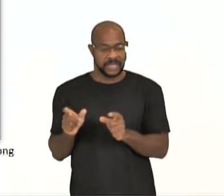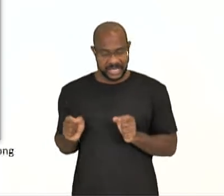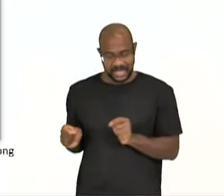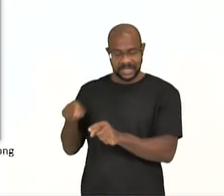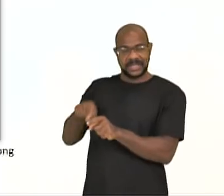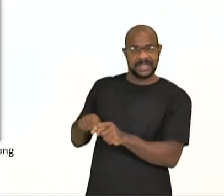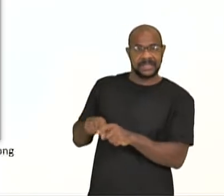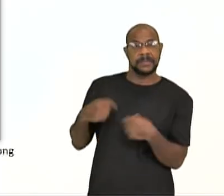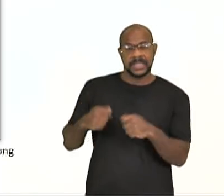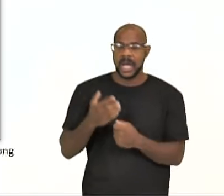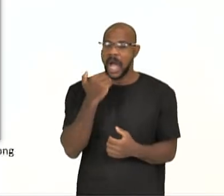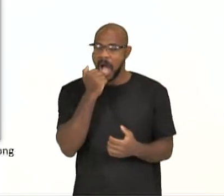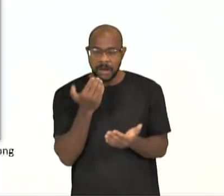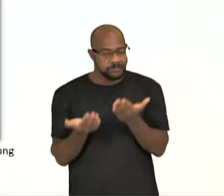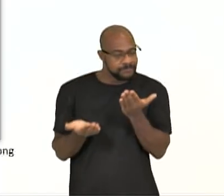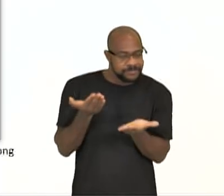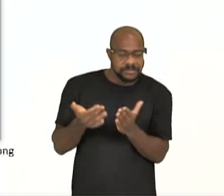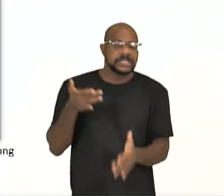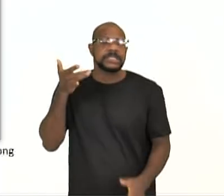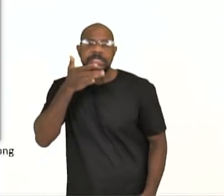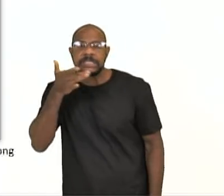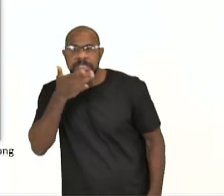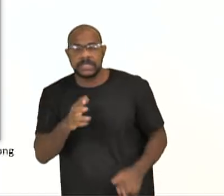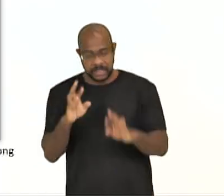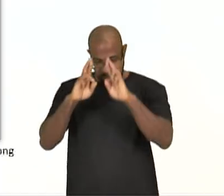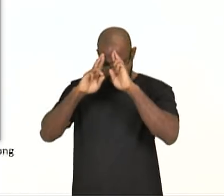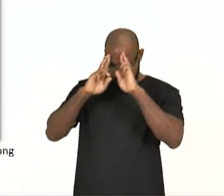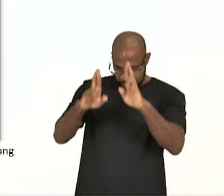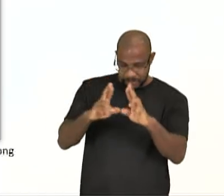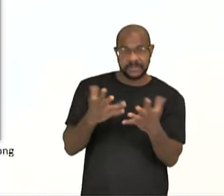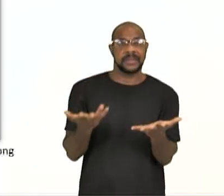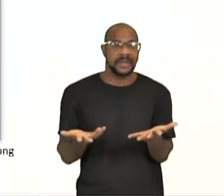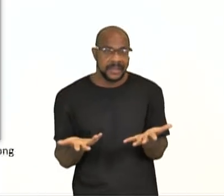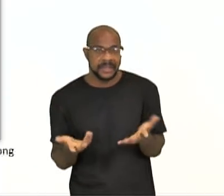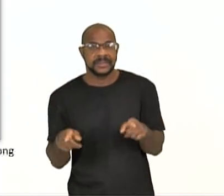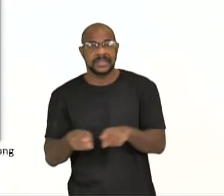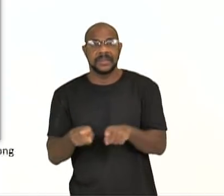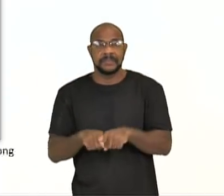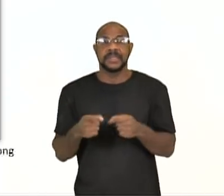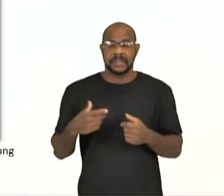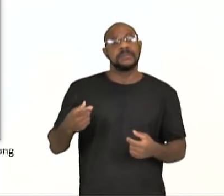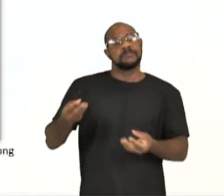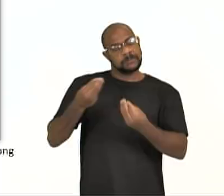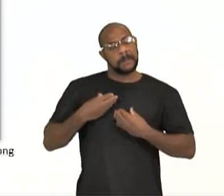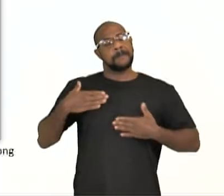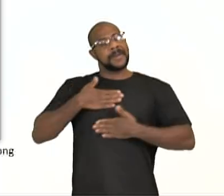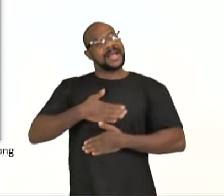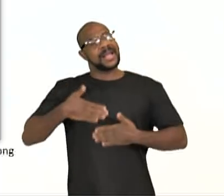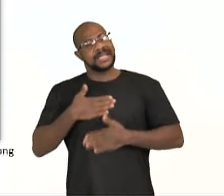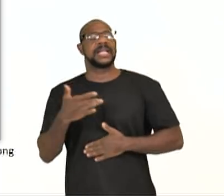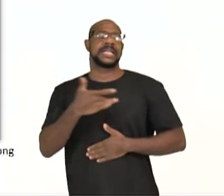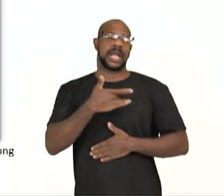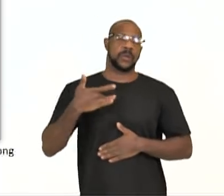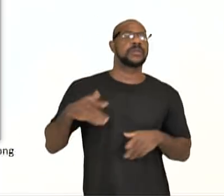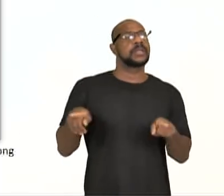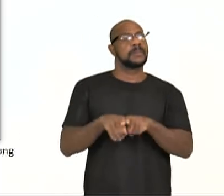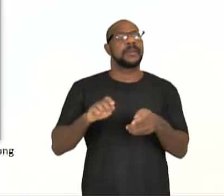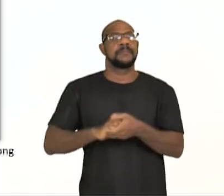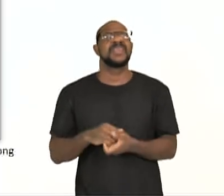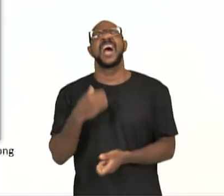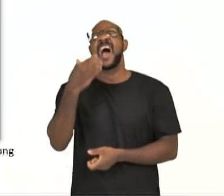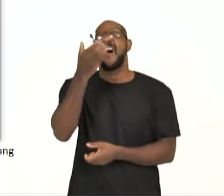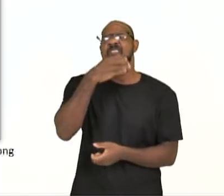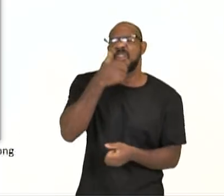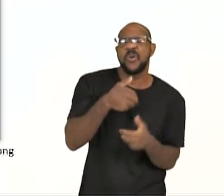variada, equilibrada, saborosa, respeitar a cultura e proporcionar prazer também e saúde. Frutas,